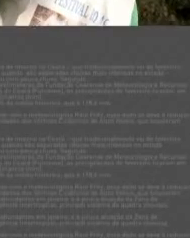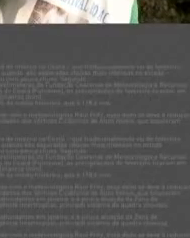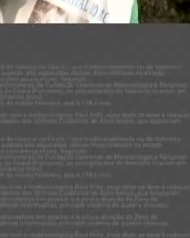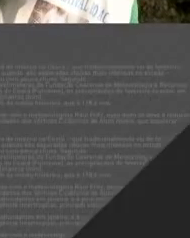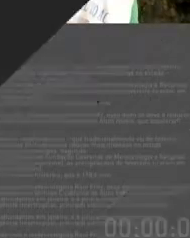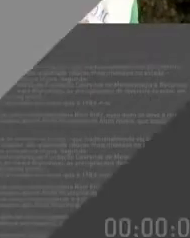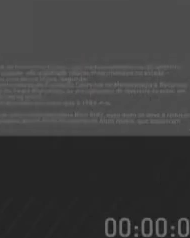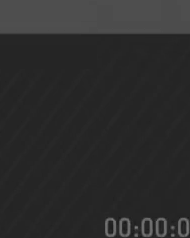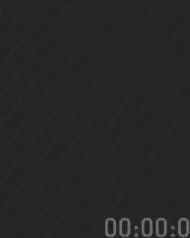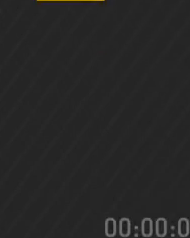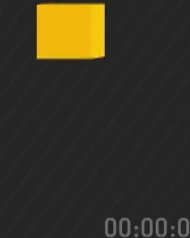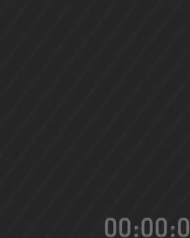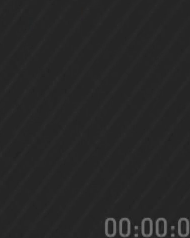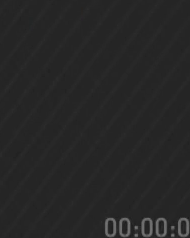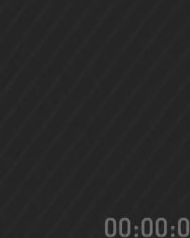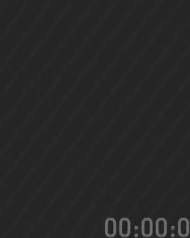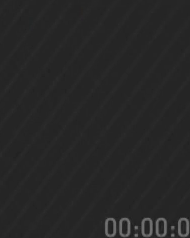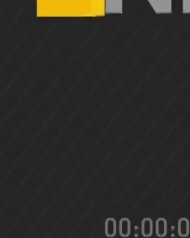ae